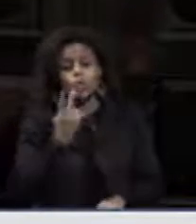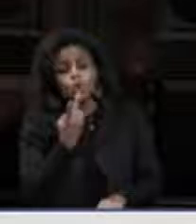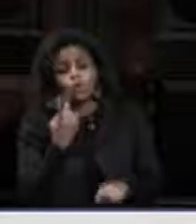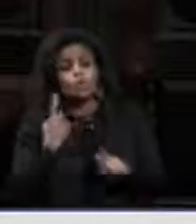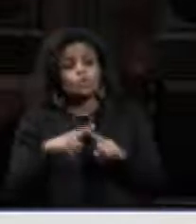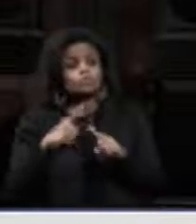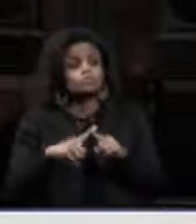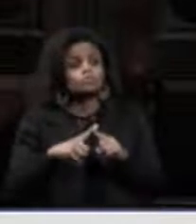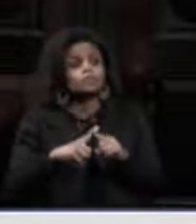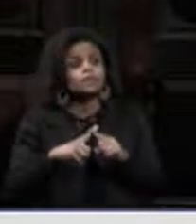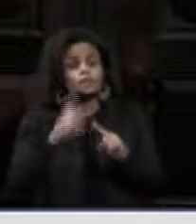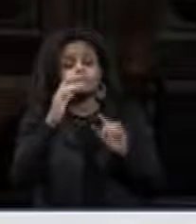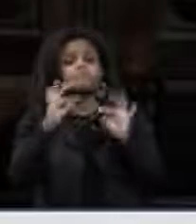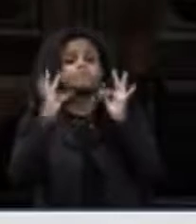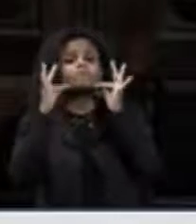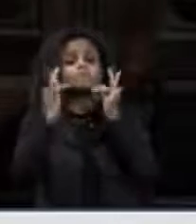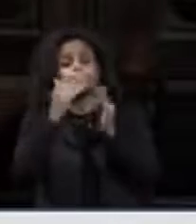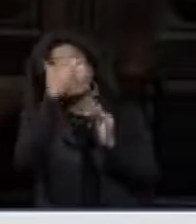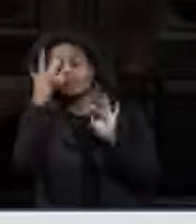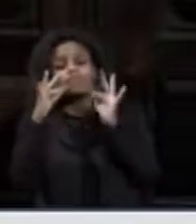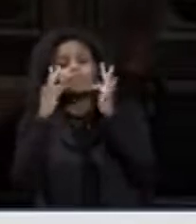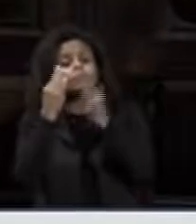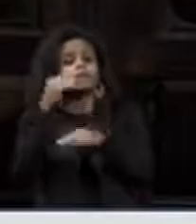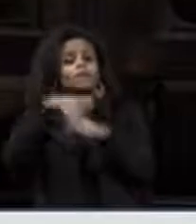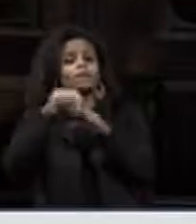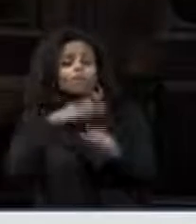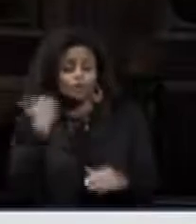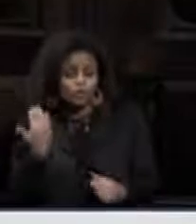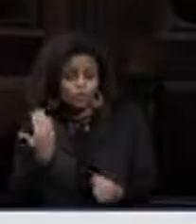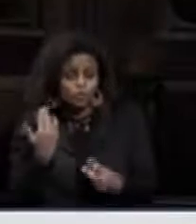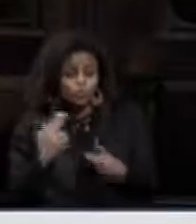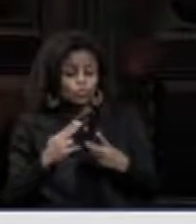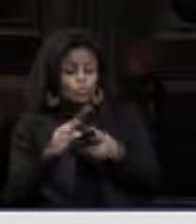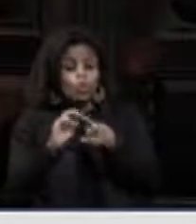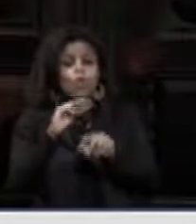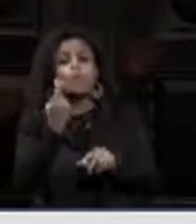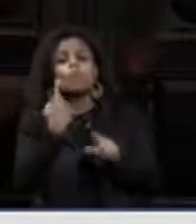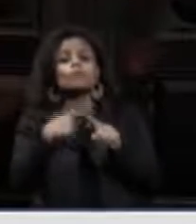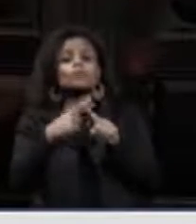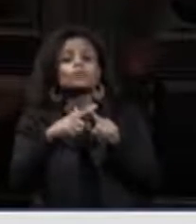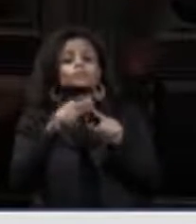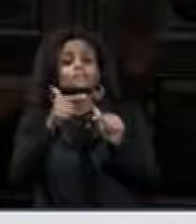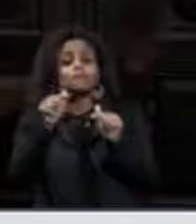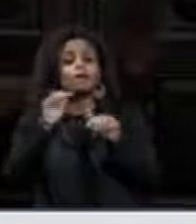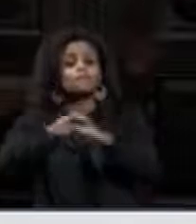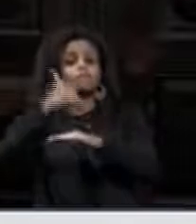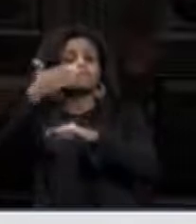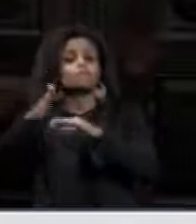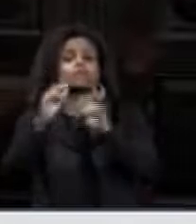se é por motivo de alguma representação extra